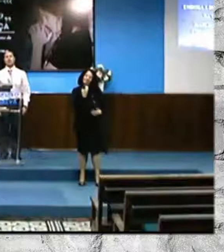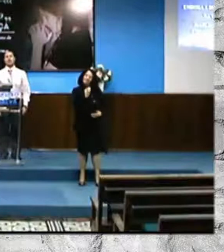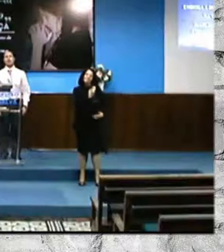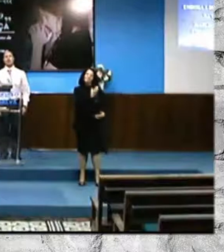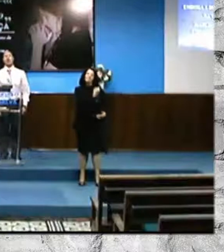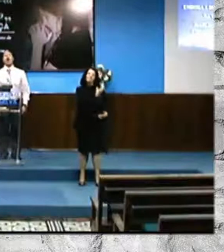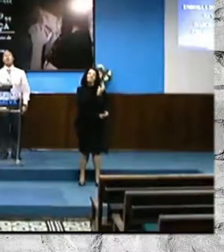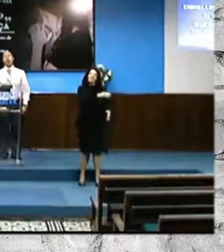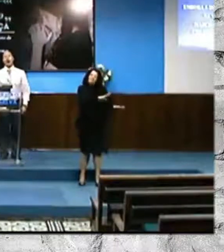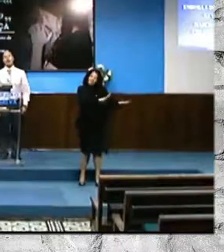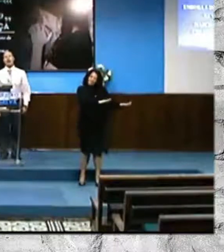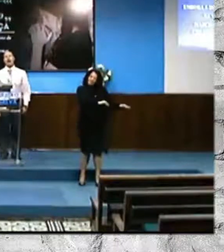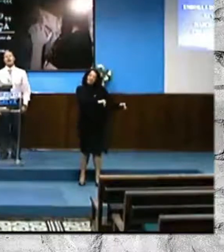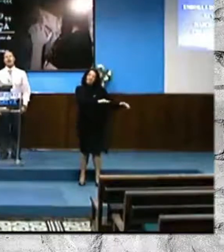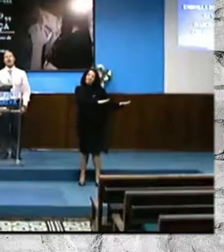viagem,